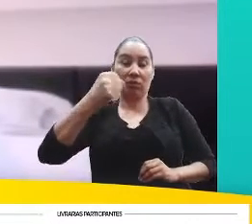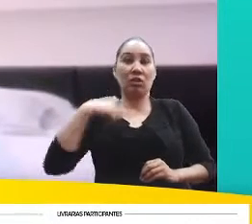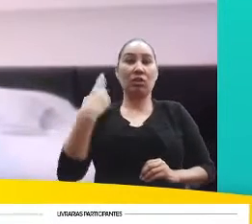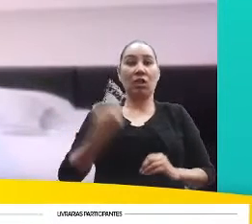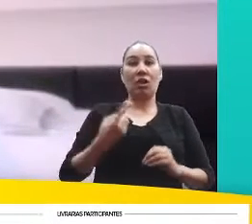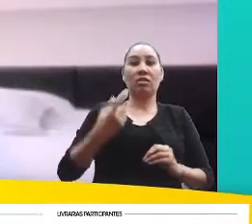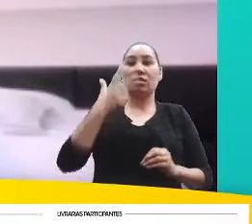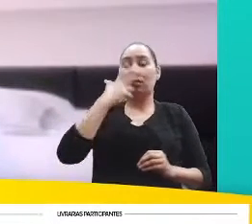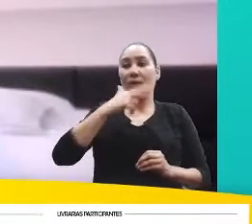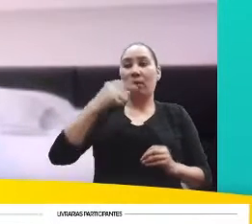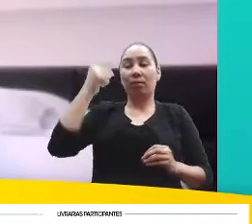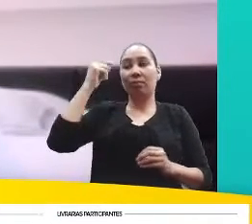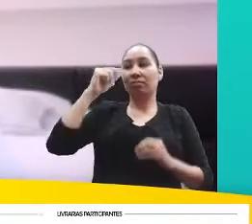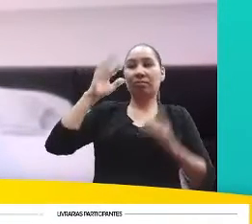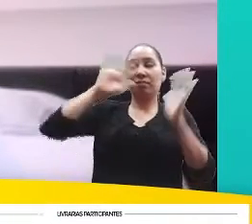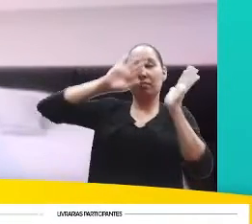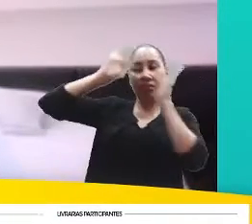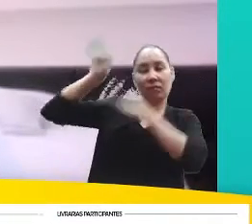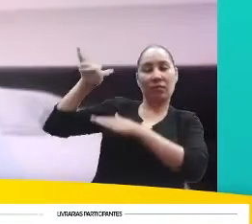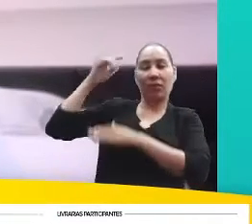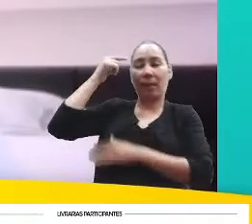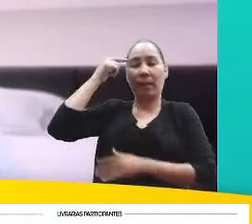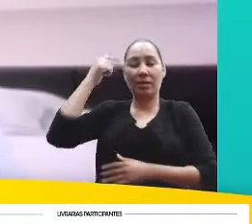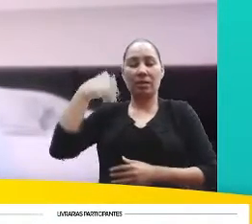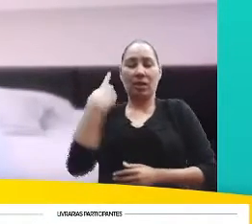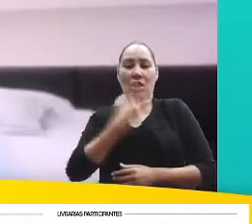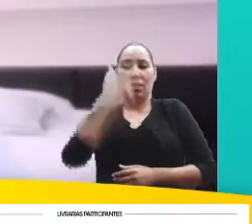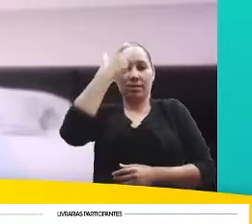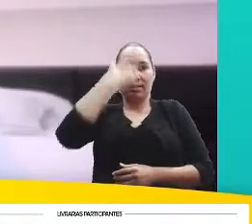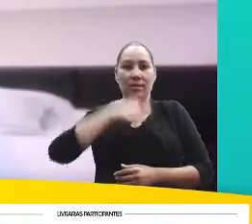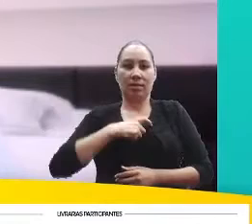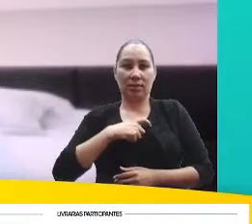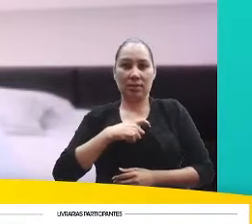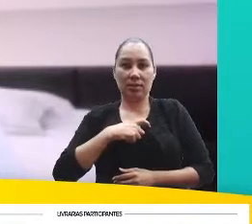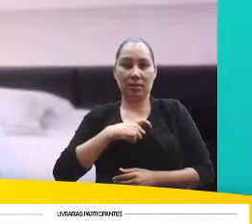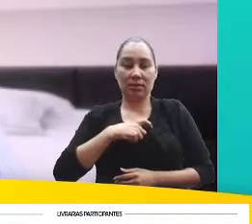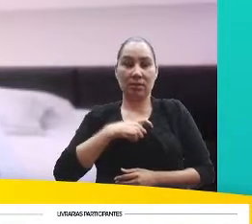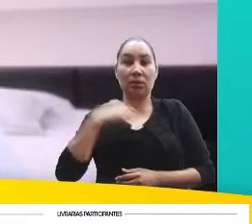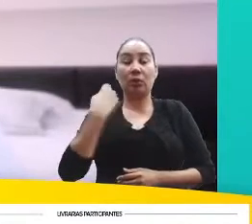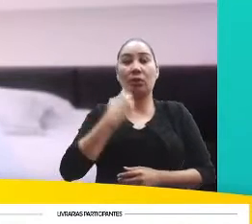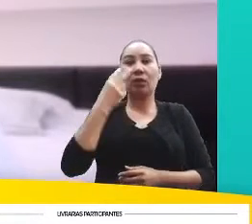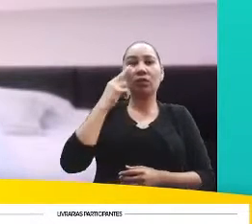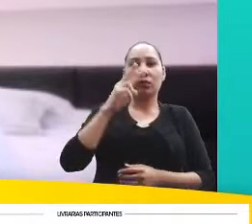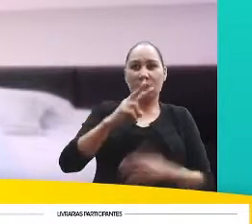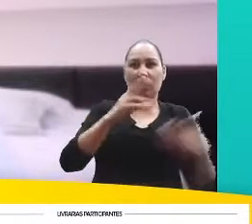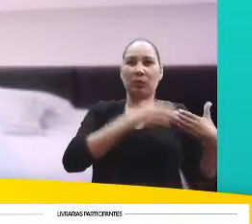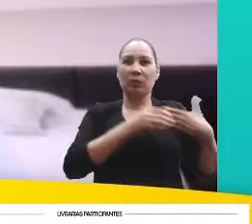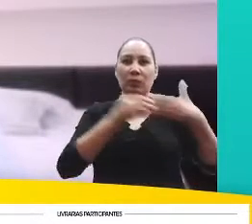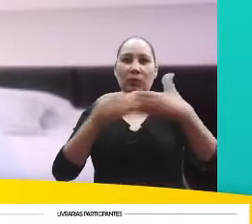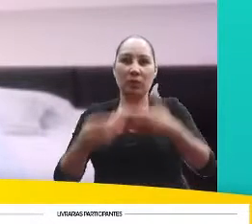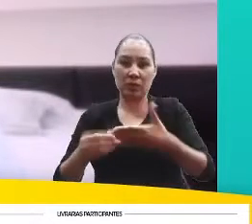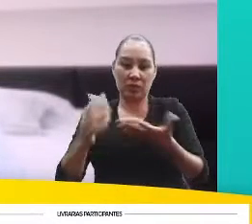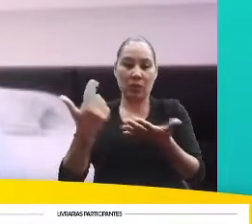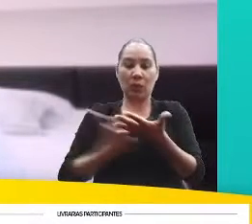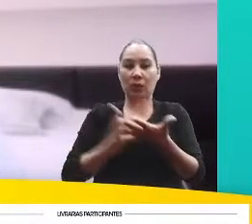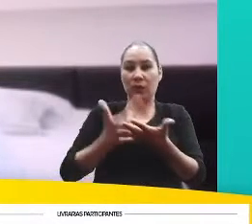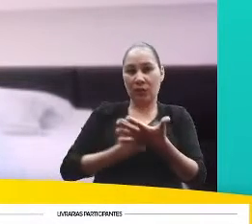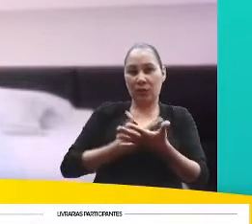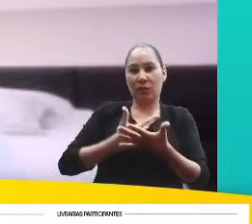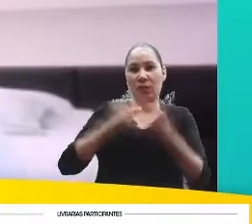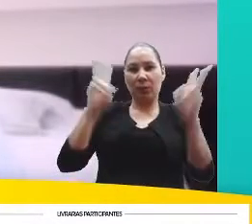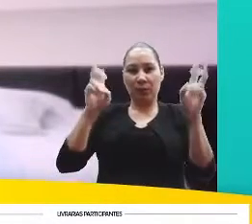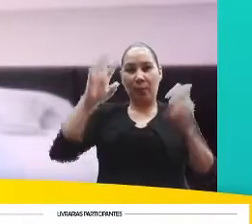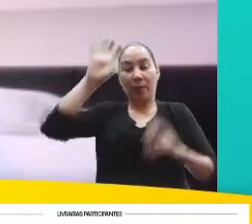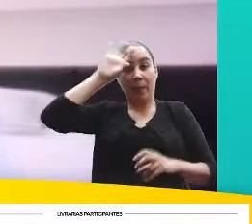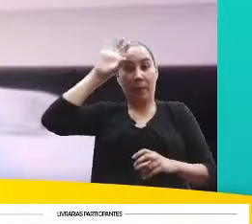A gente deixa de pensar em nós. E o que nós vemos nas orientações que vem no livro Memórias de um Suicida